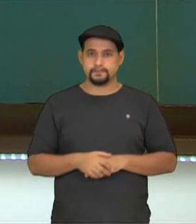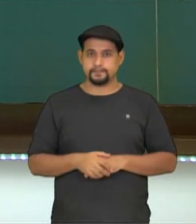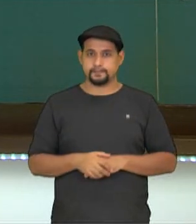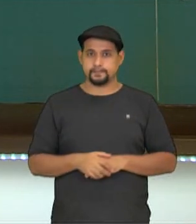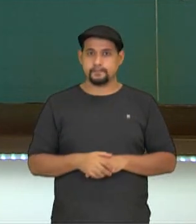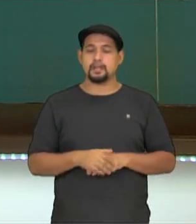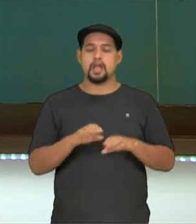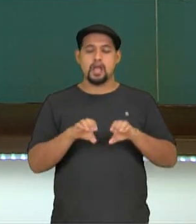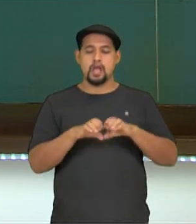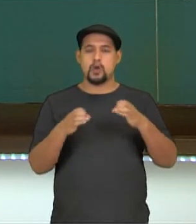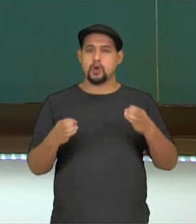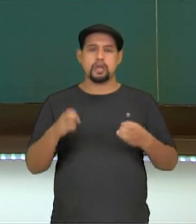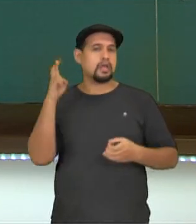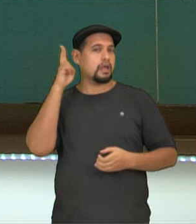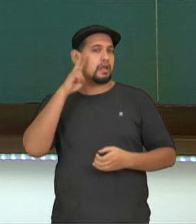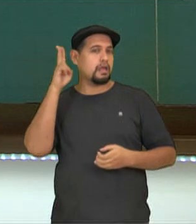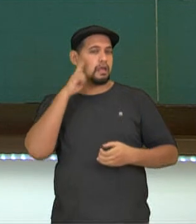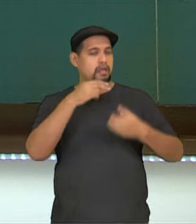a crônica